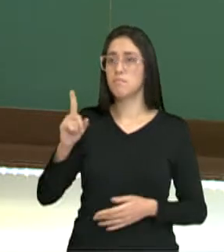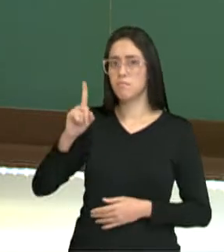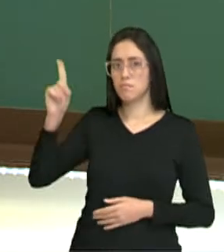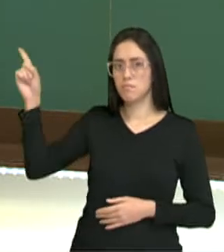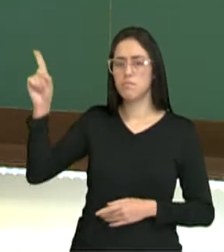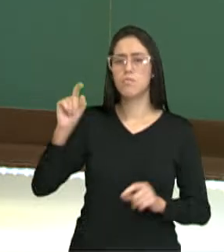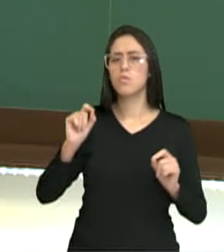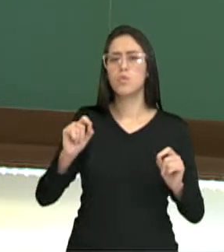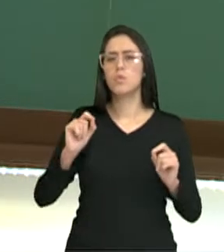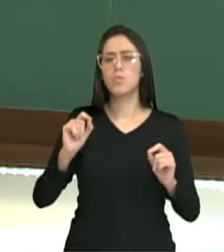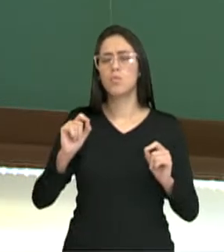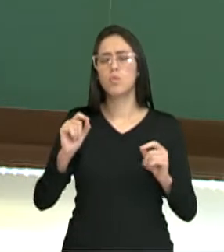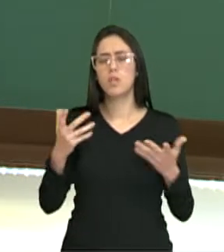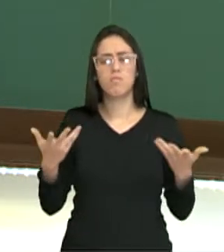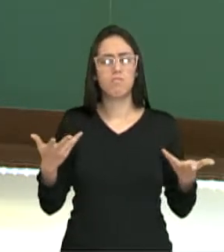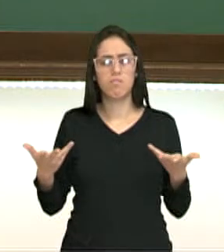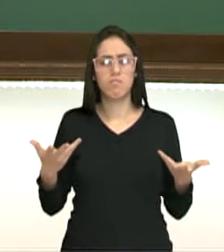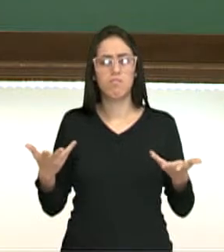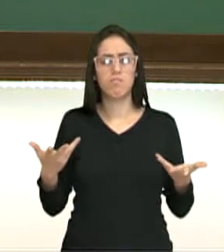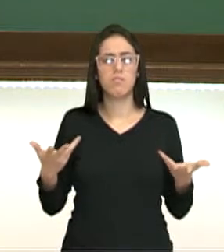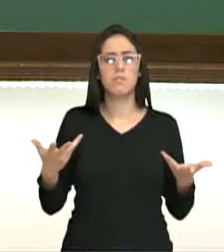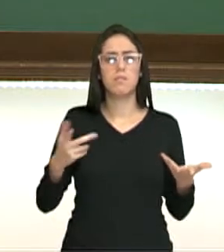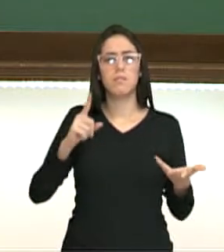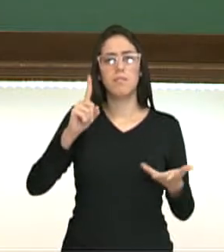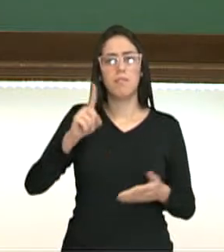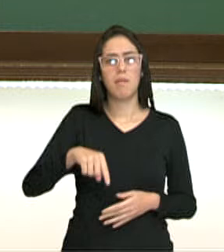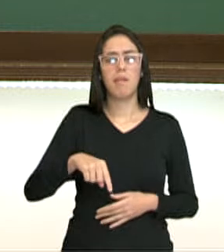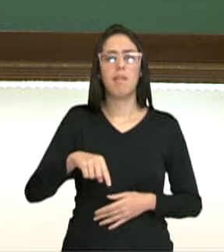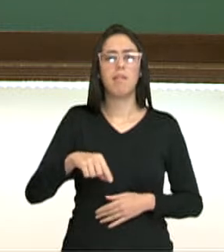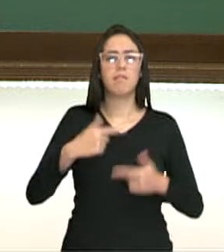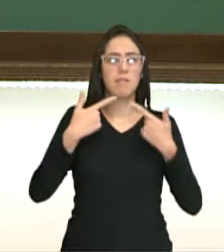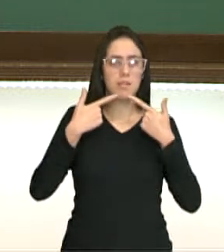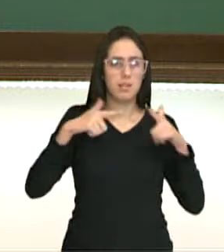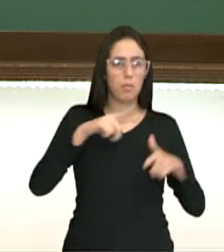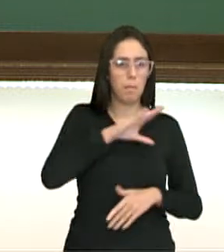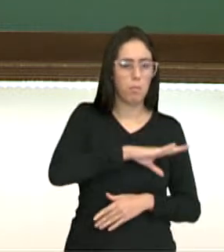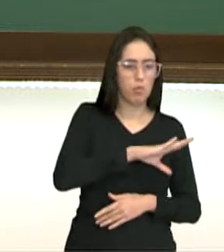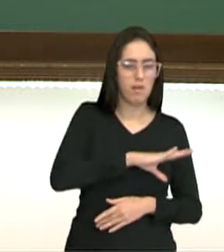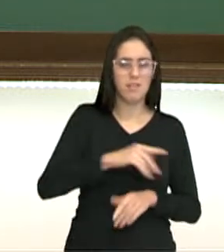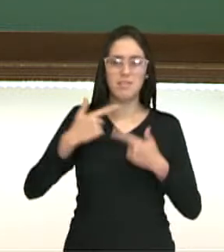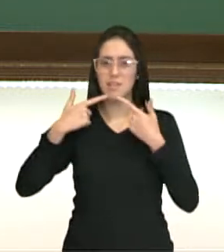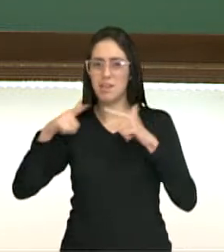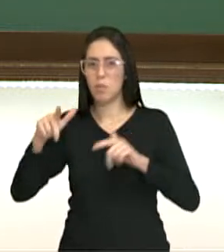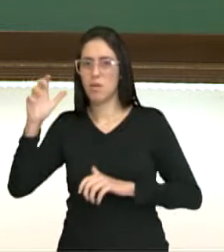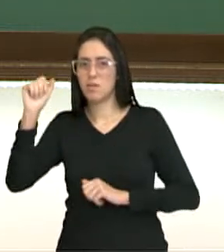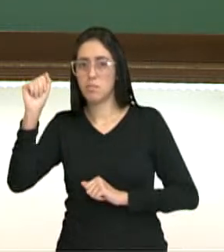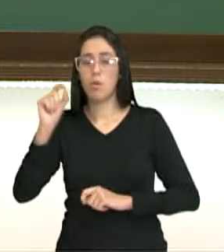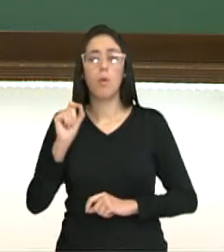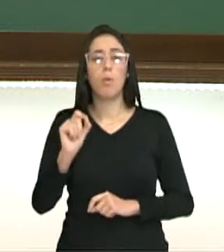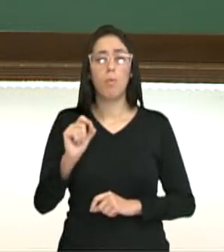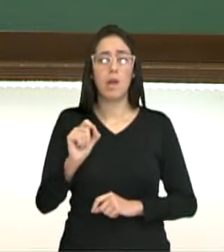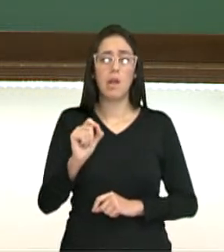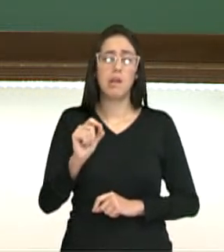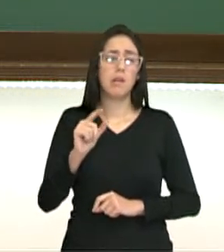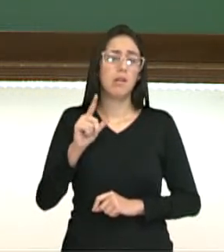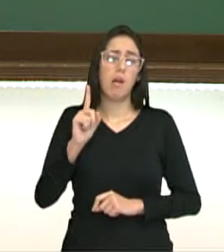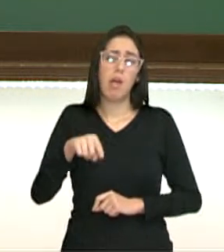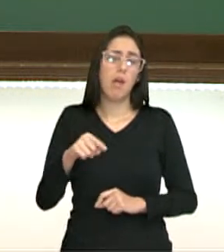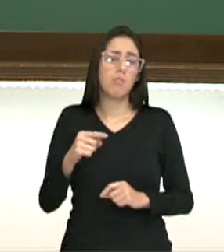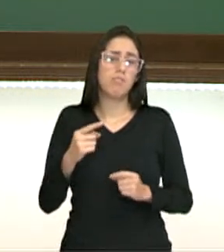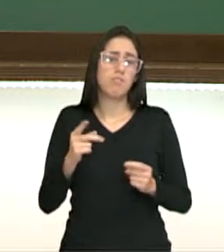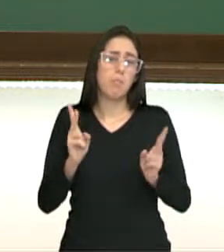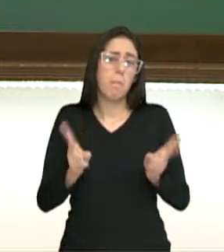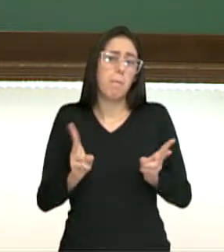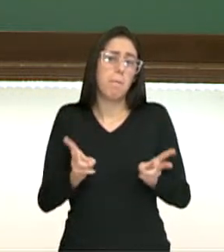verdade, aqui, relacionado da língua portuguesa para a língua espanhola, a ideia é a mesma, né? O que